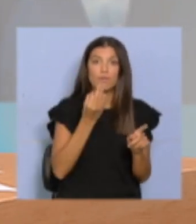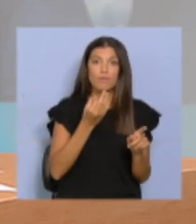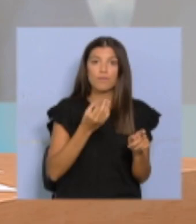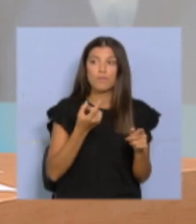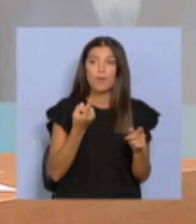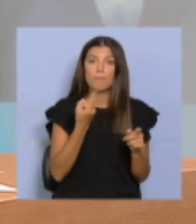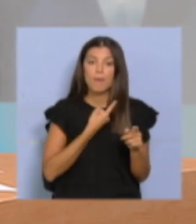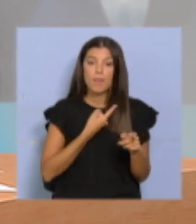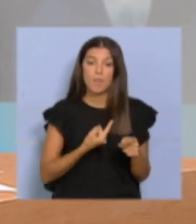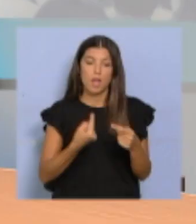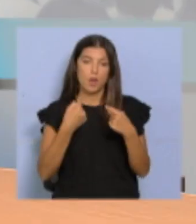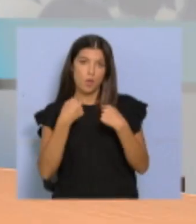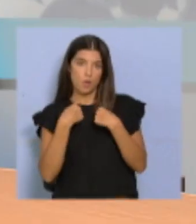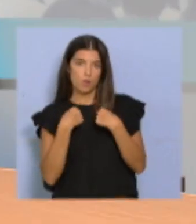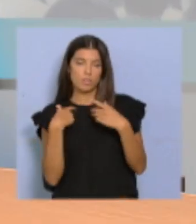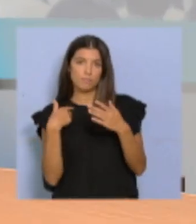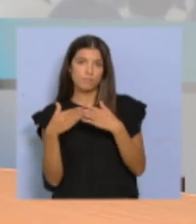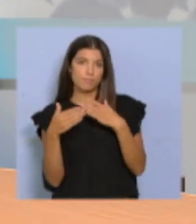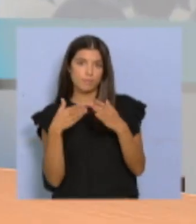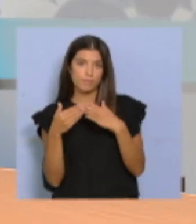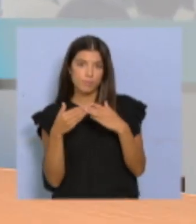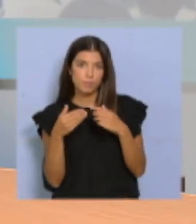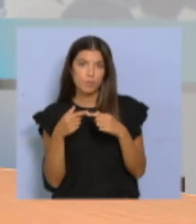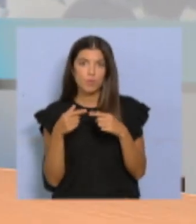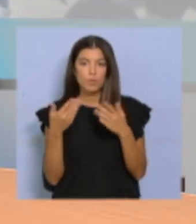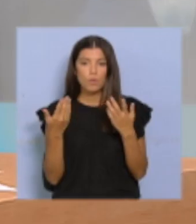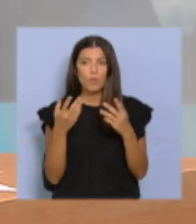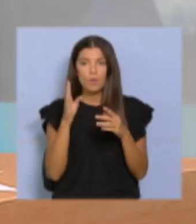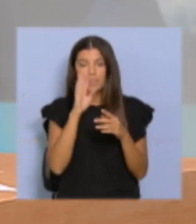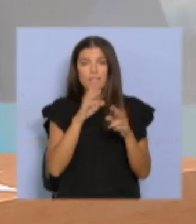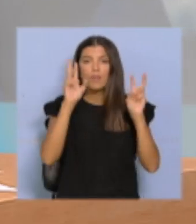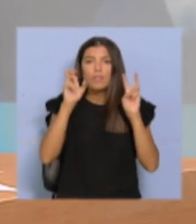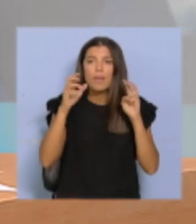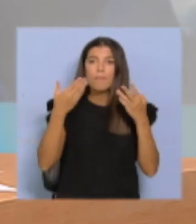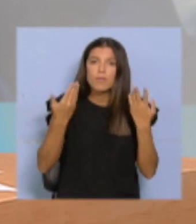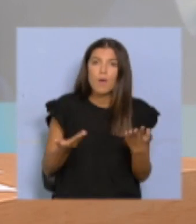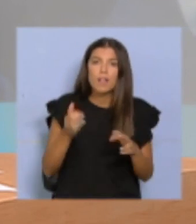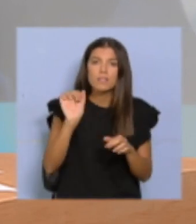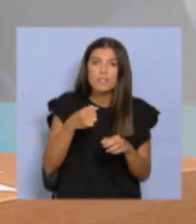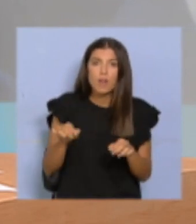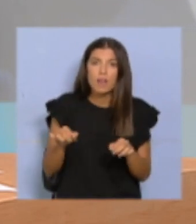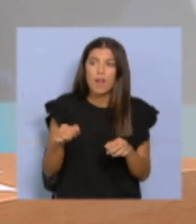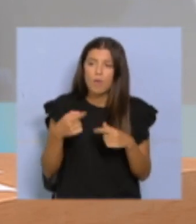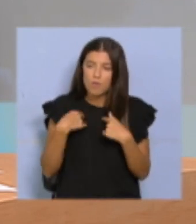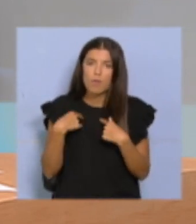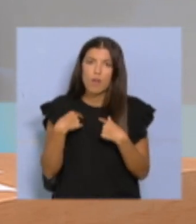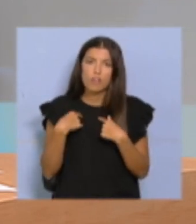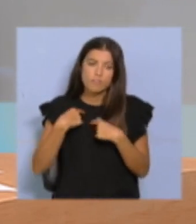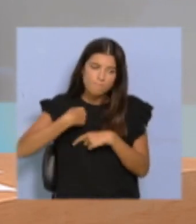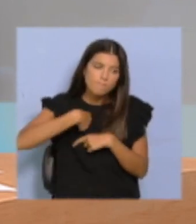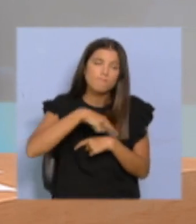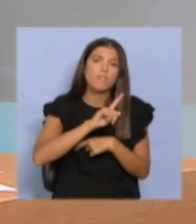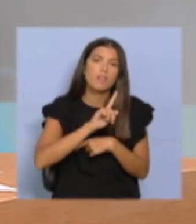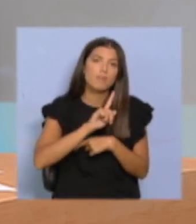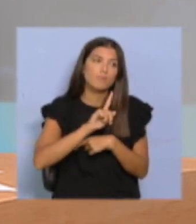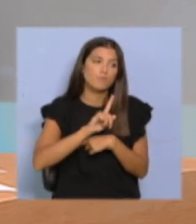nós, independentemente de estar ou não ainda na ordem do dia, ir ao encontro desses irmãos e dar-lhes a voz que eles